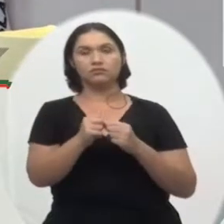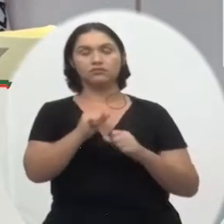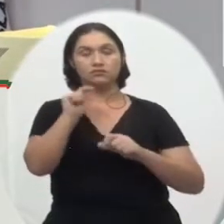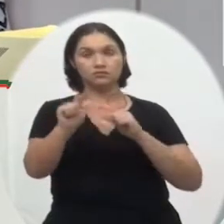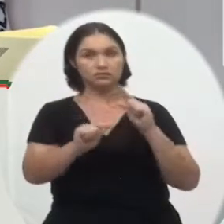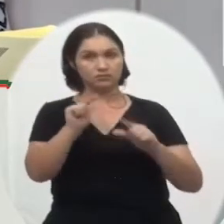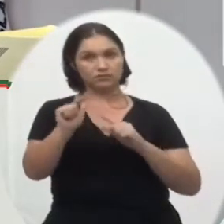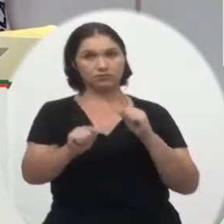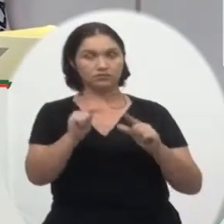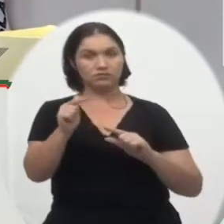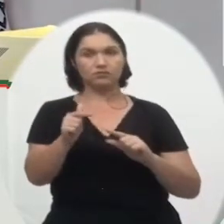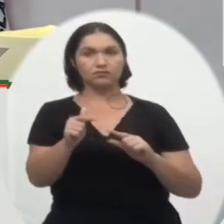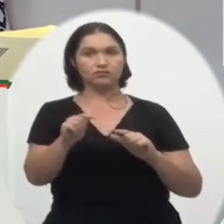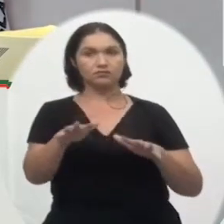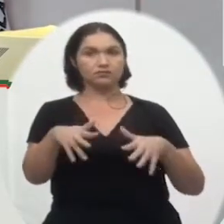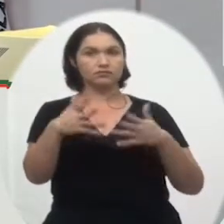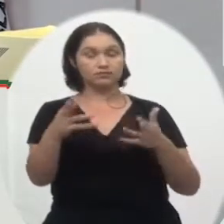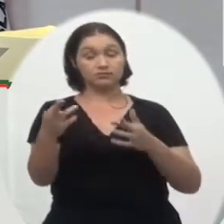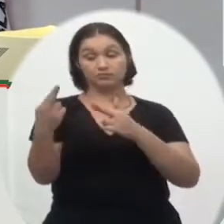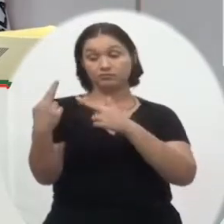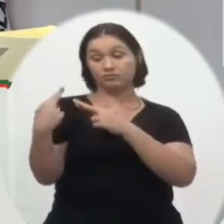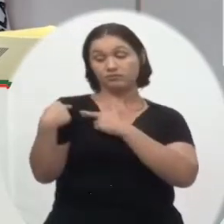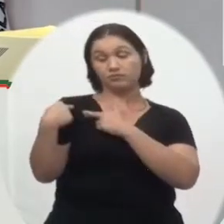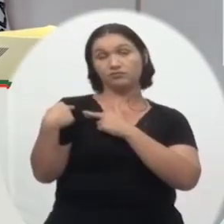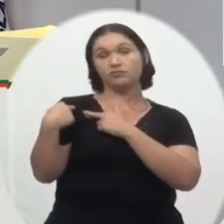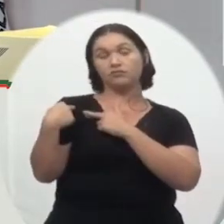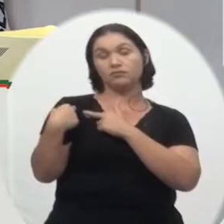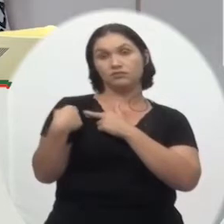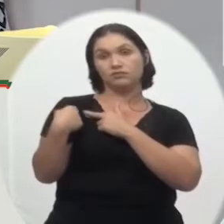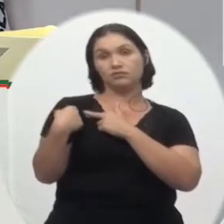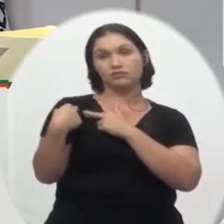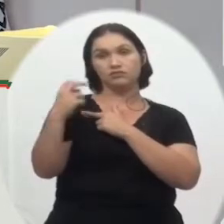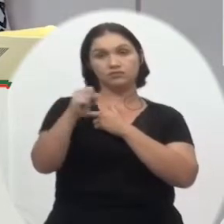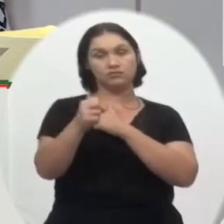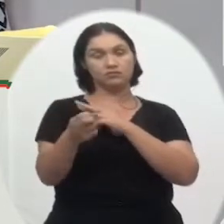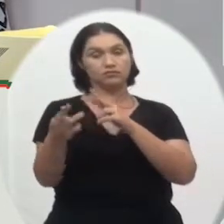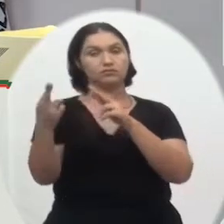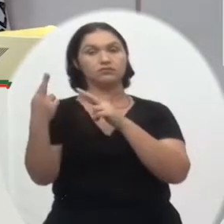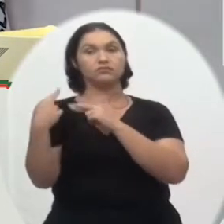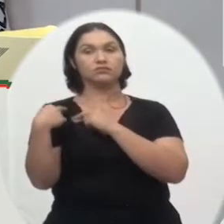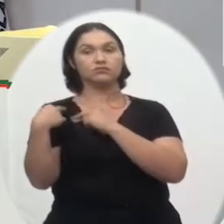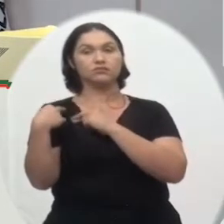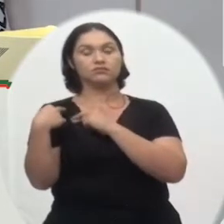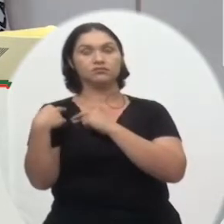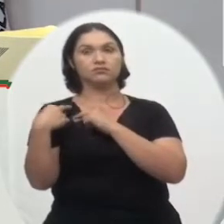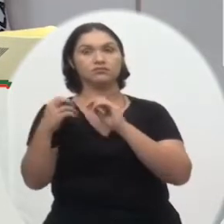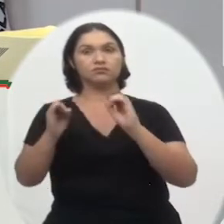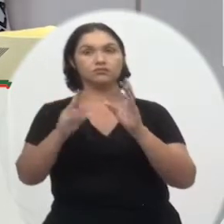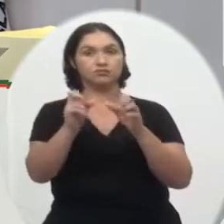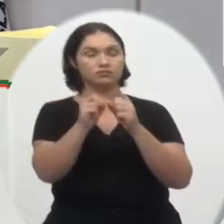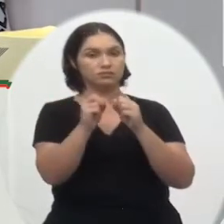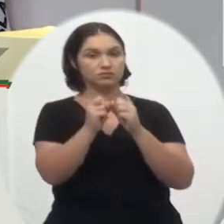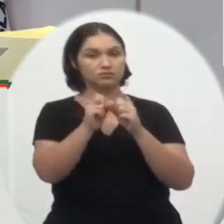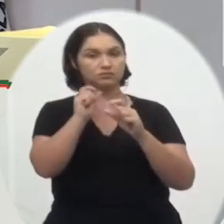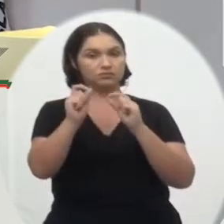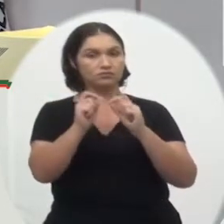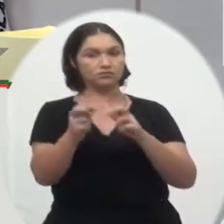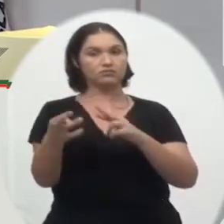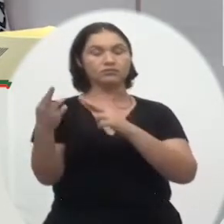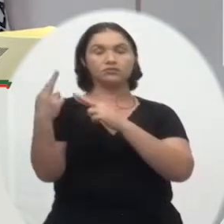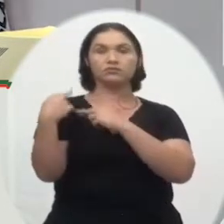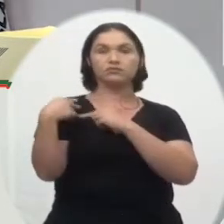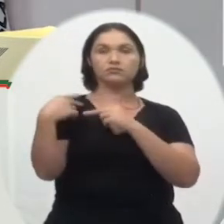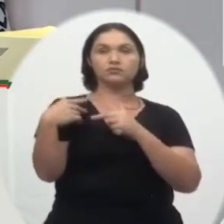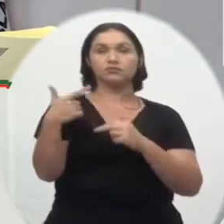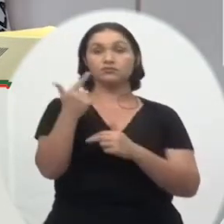trabalho. Isso é responsabilidade. Isso, esse passo que eu dei é responsabilidade. E se